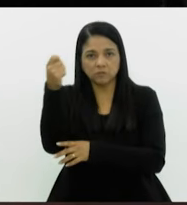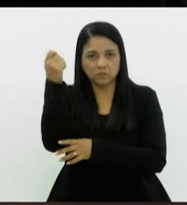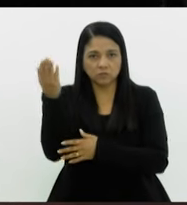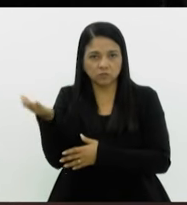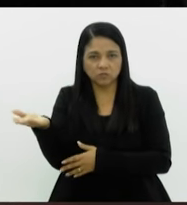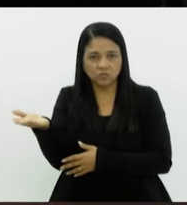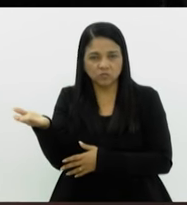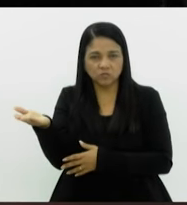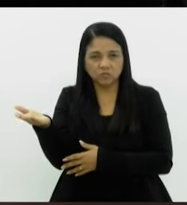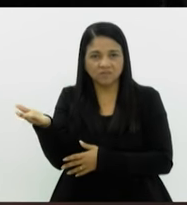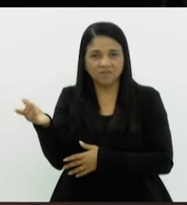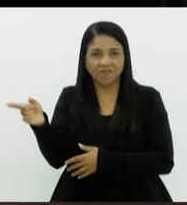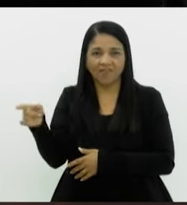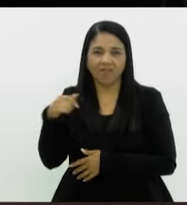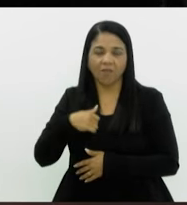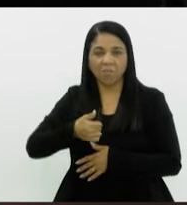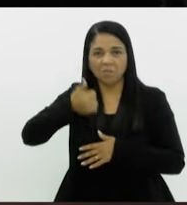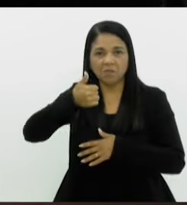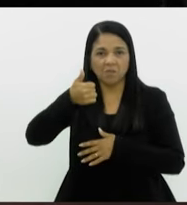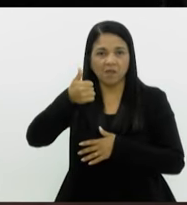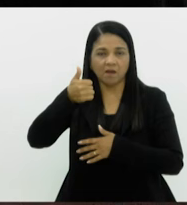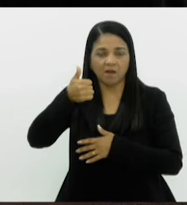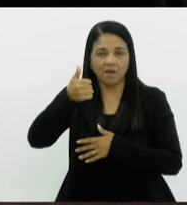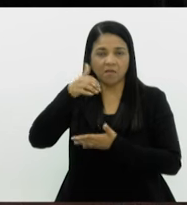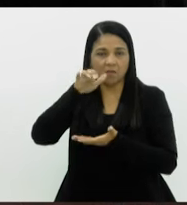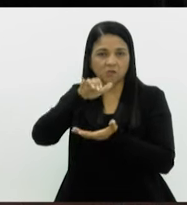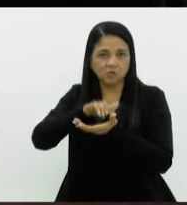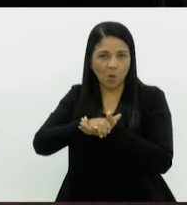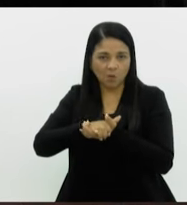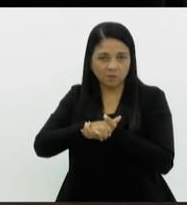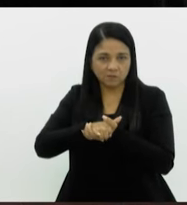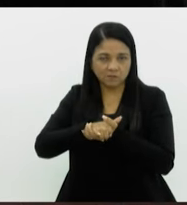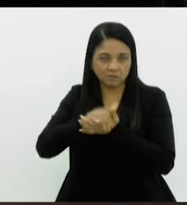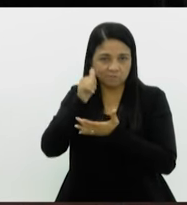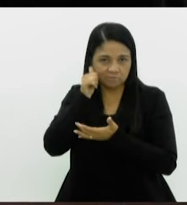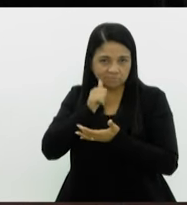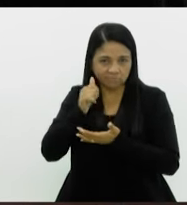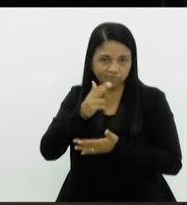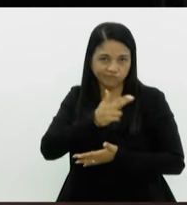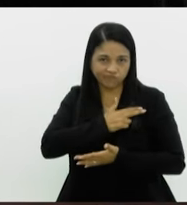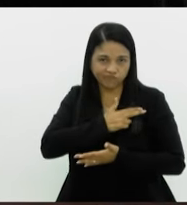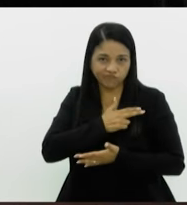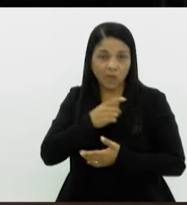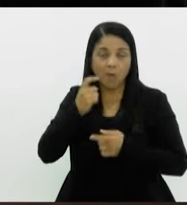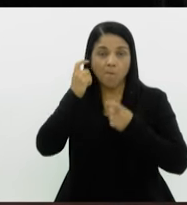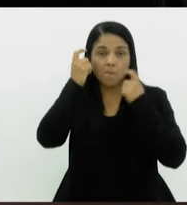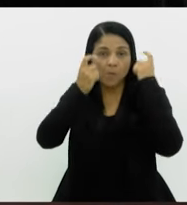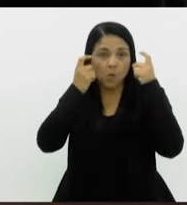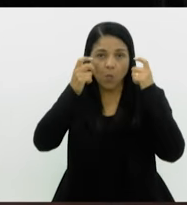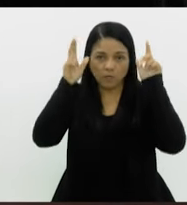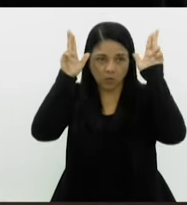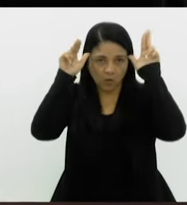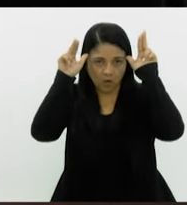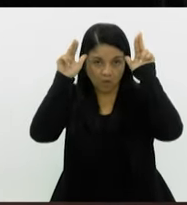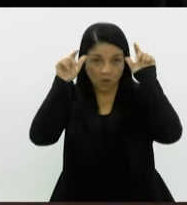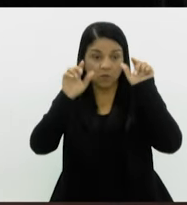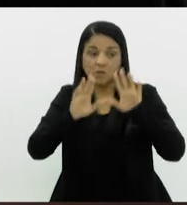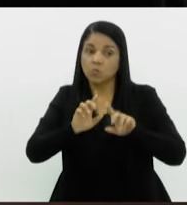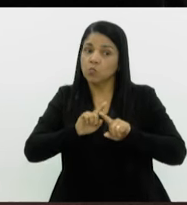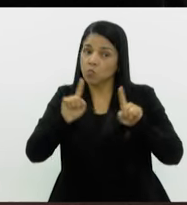E a nossa primeira-dama está preocupada com o cavalo caramelo. Não que a preocupação com o cavalo não seja